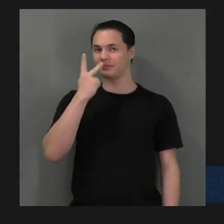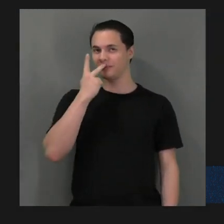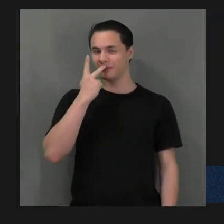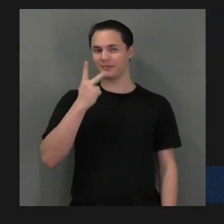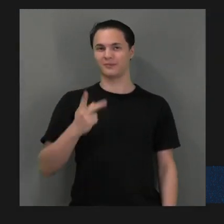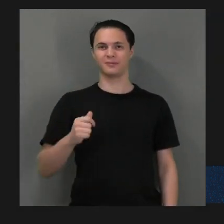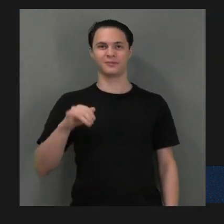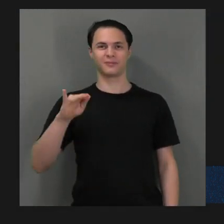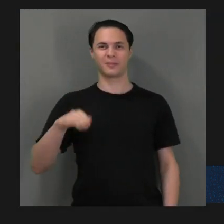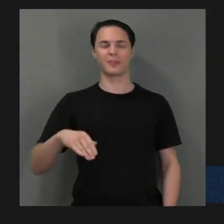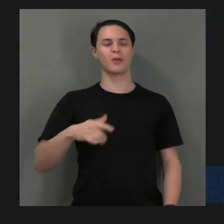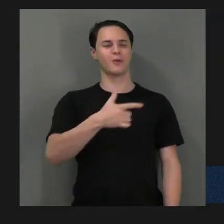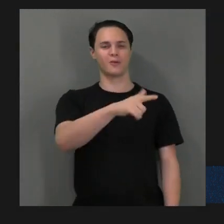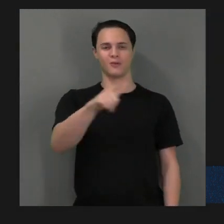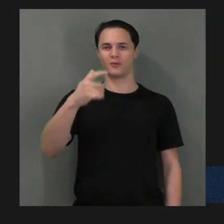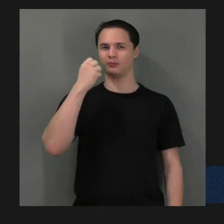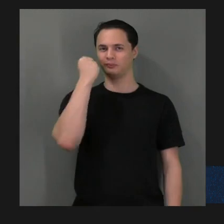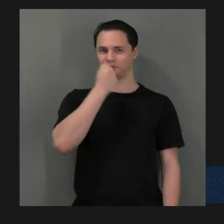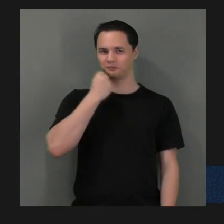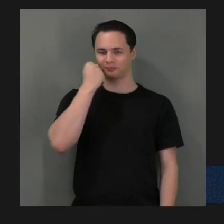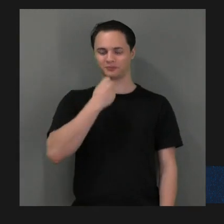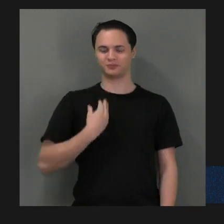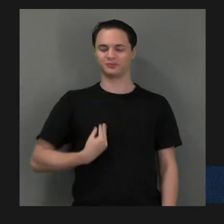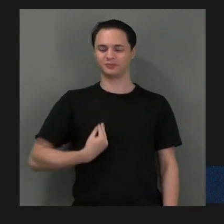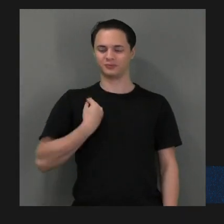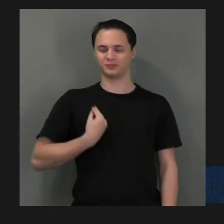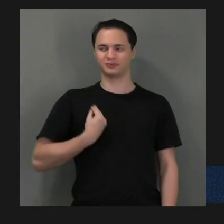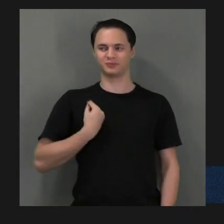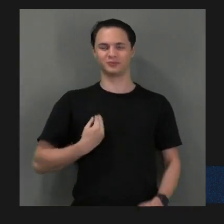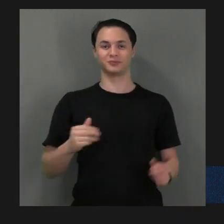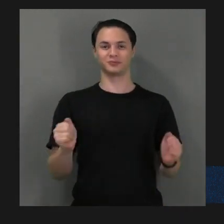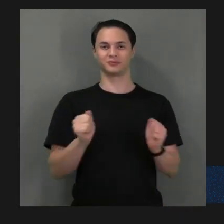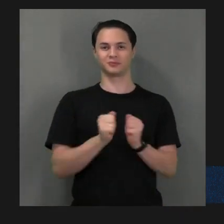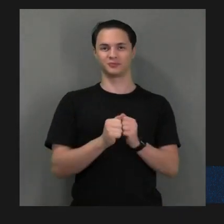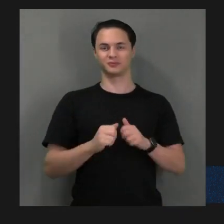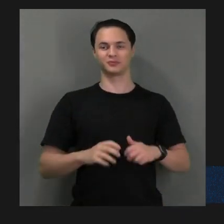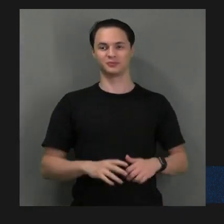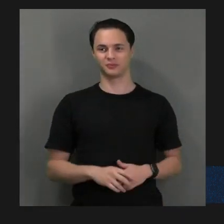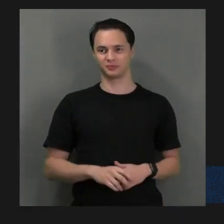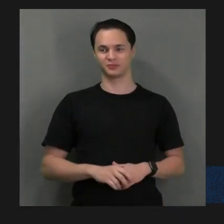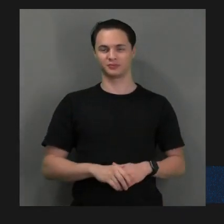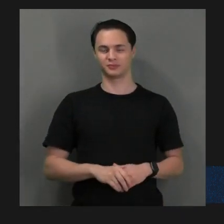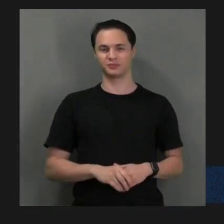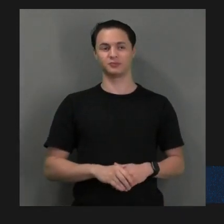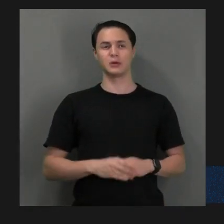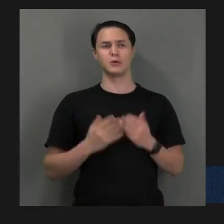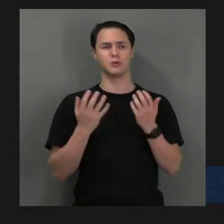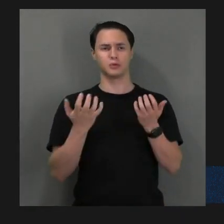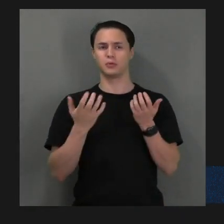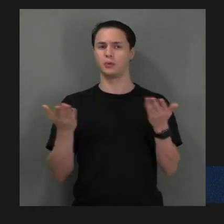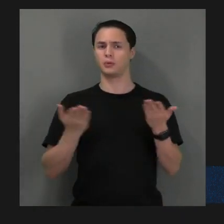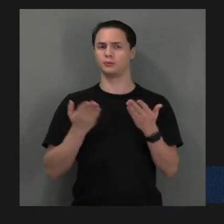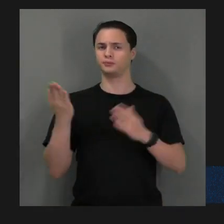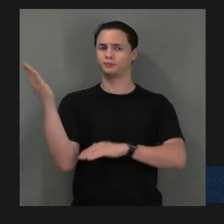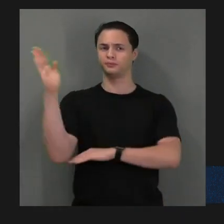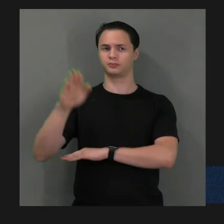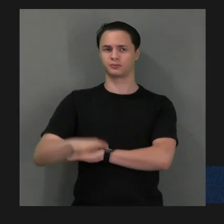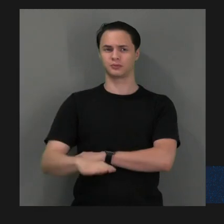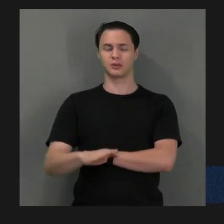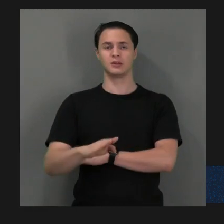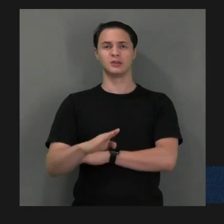demais senadoras presentes. Eu queria, nessa tarde